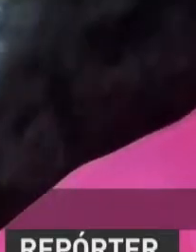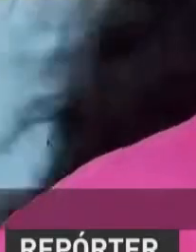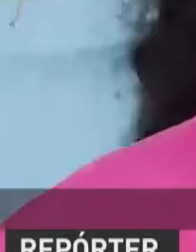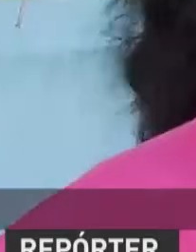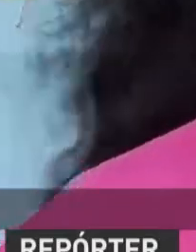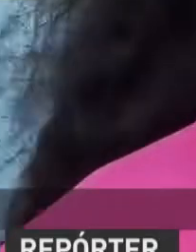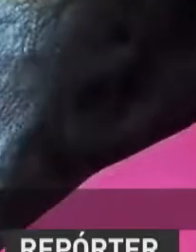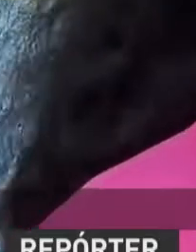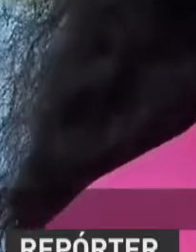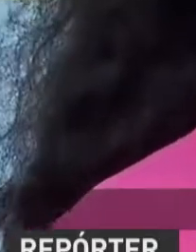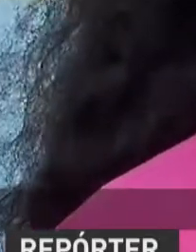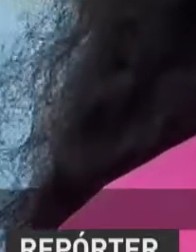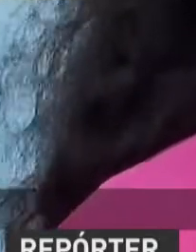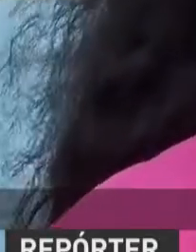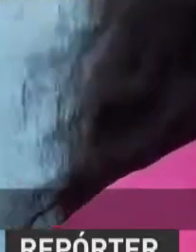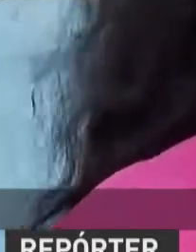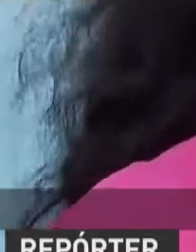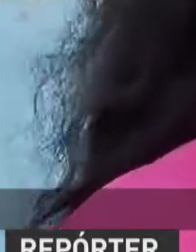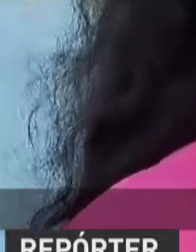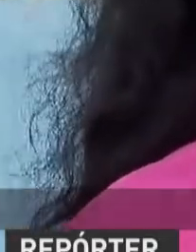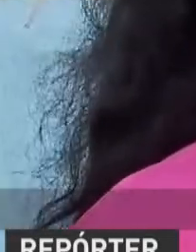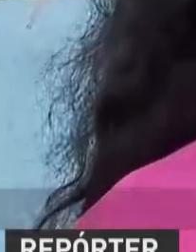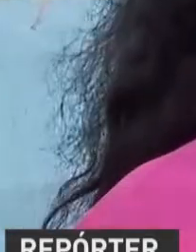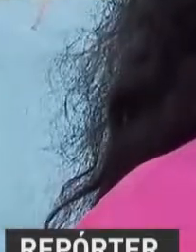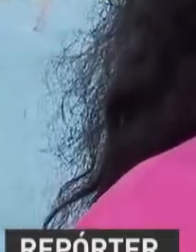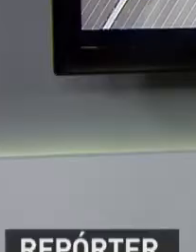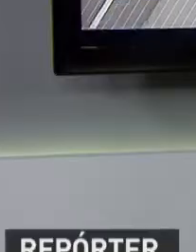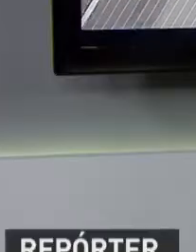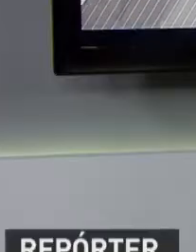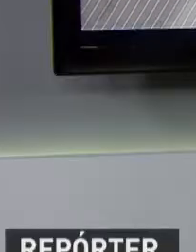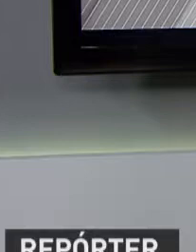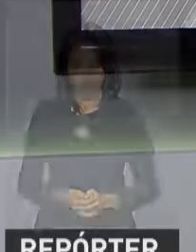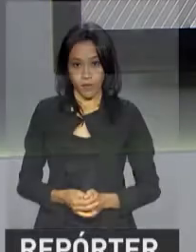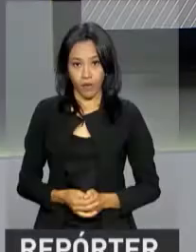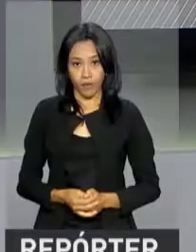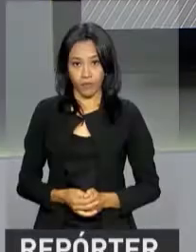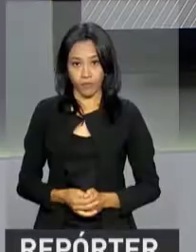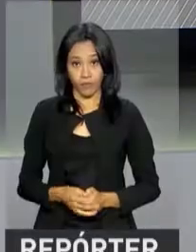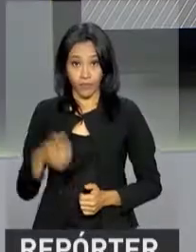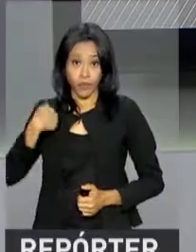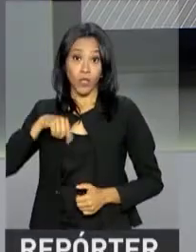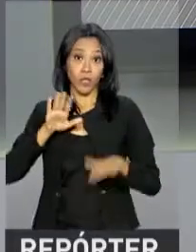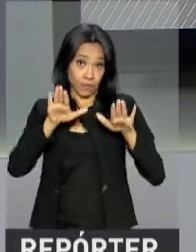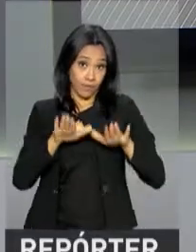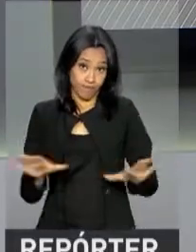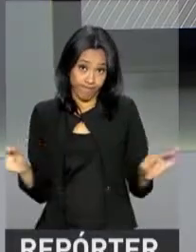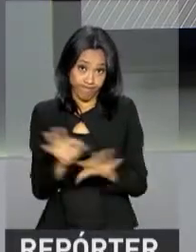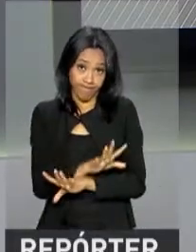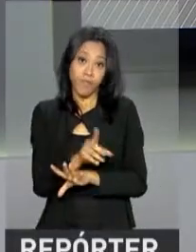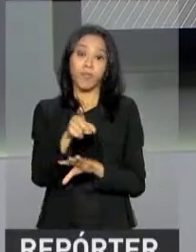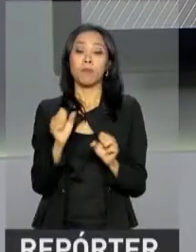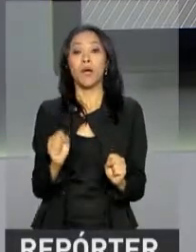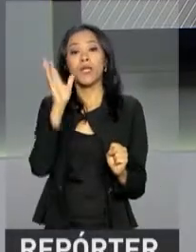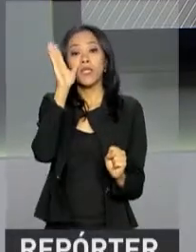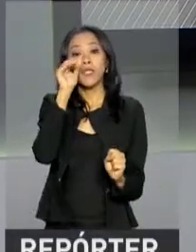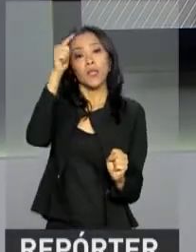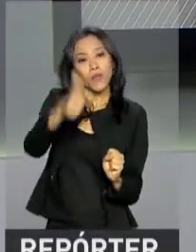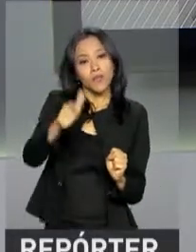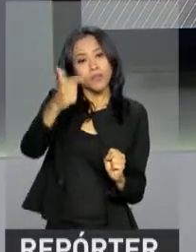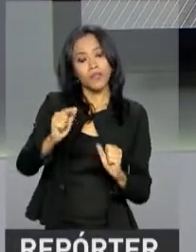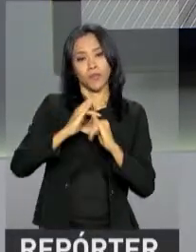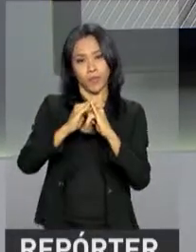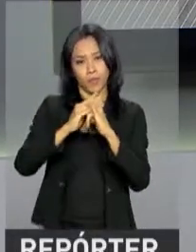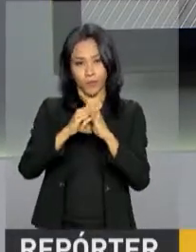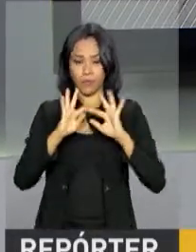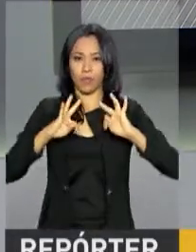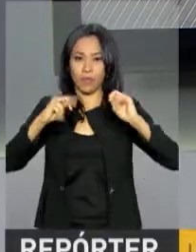maravilhoso e dói contendo essa de manaus nós ficamos por aqui você pode rever as reportagens no youtube